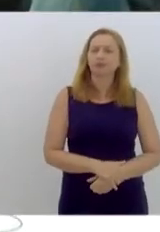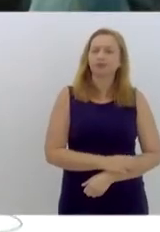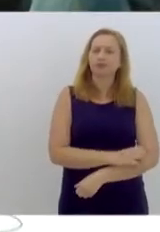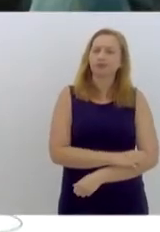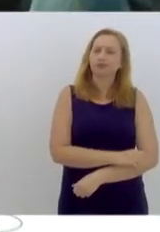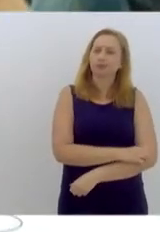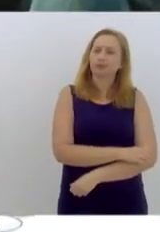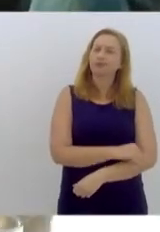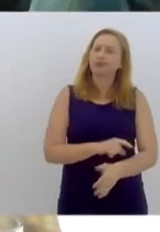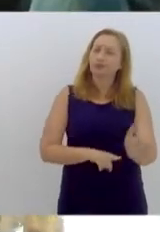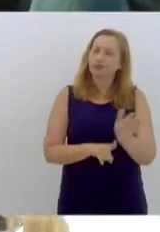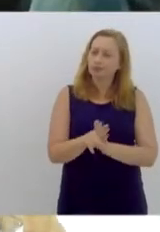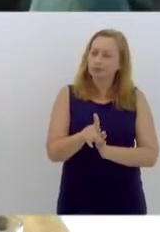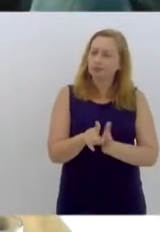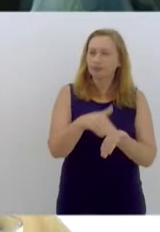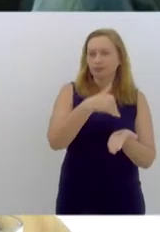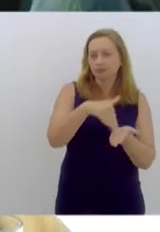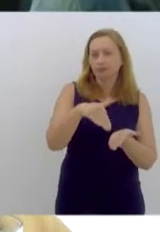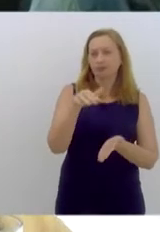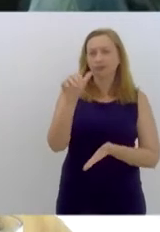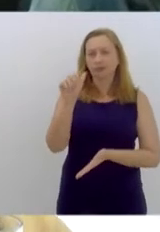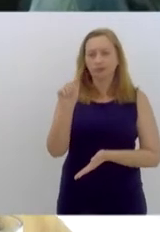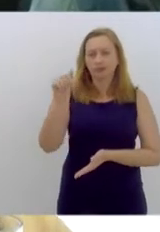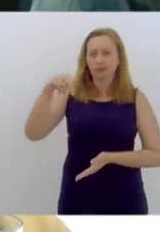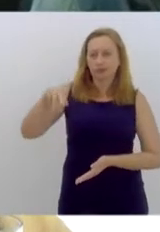eu perguntaria à secretária Andréia.